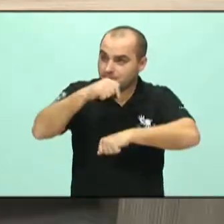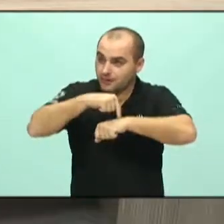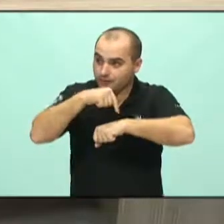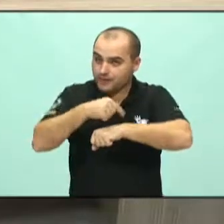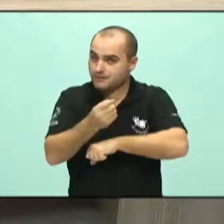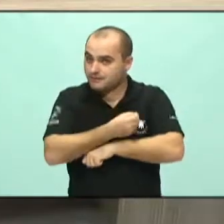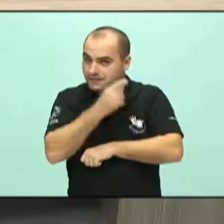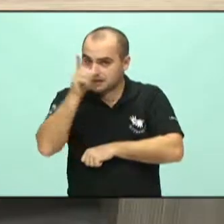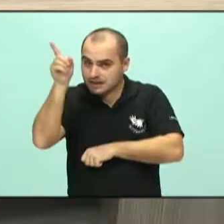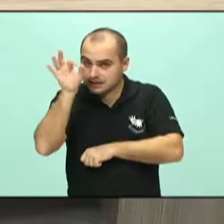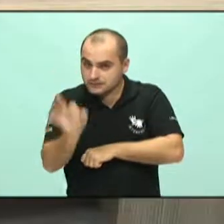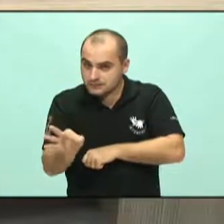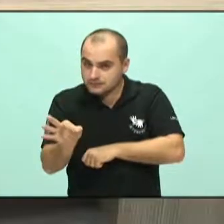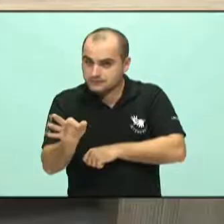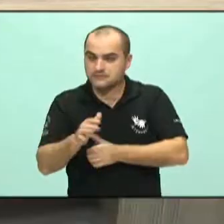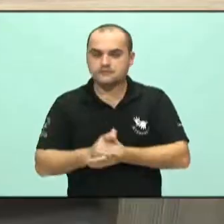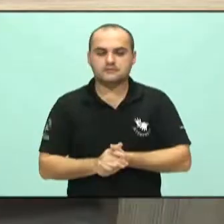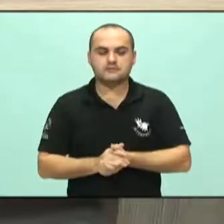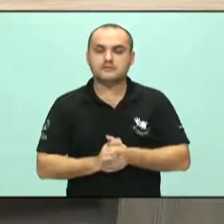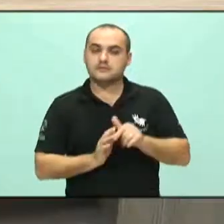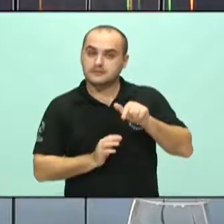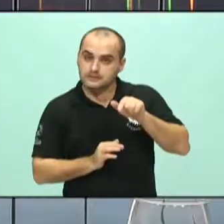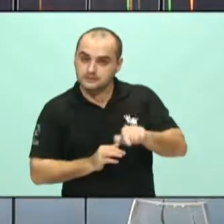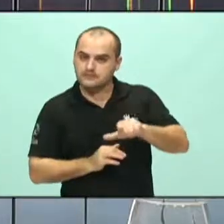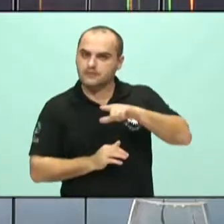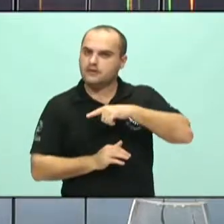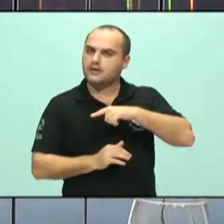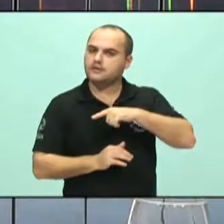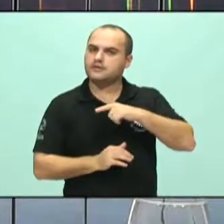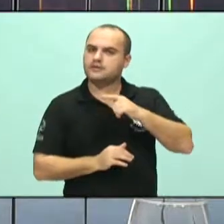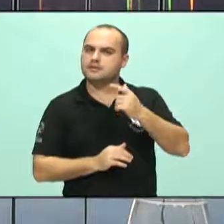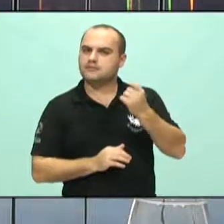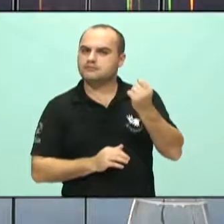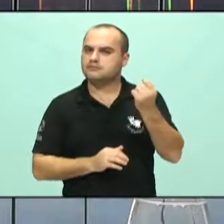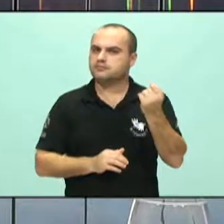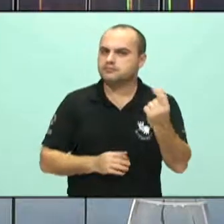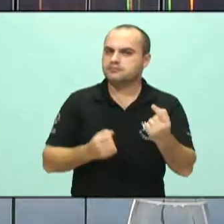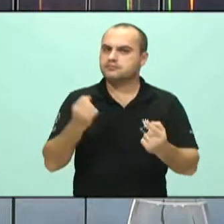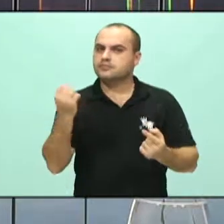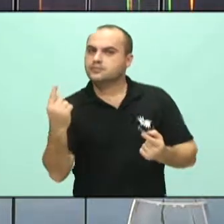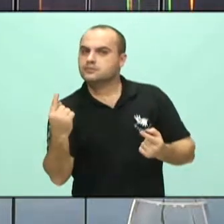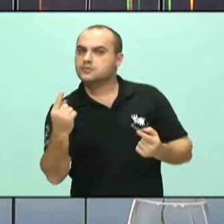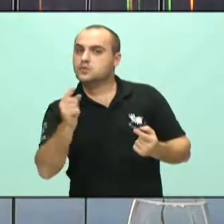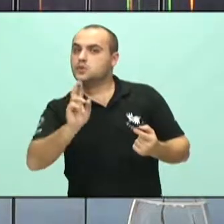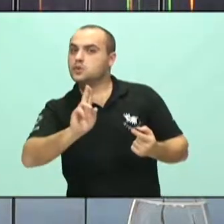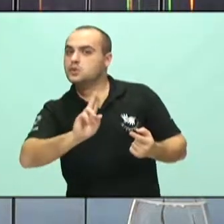vieram, né? Isso resultou em alguns nomes,